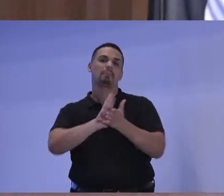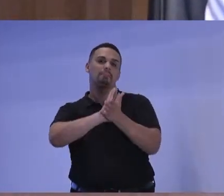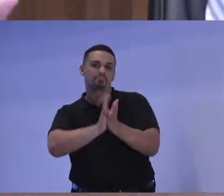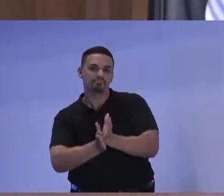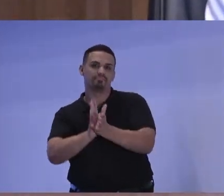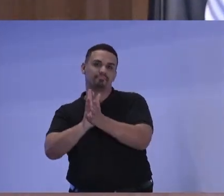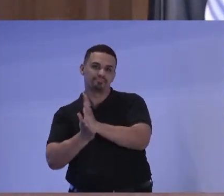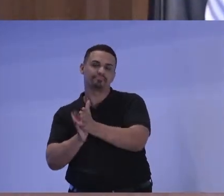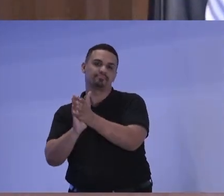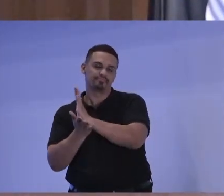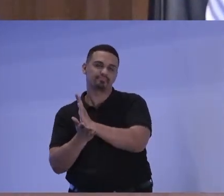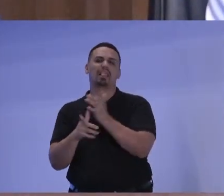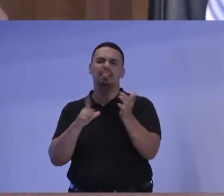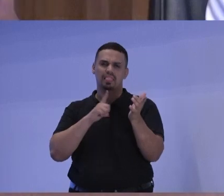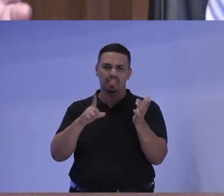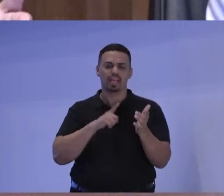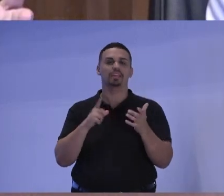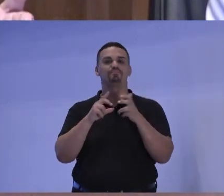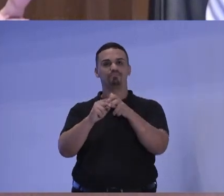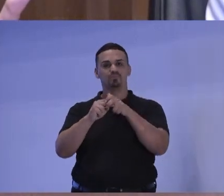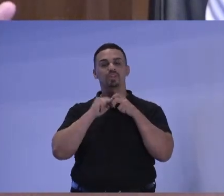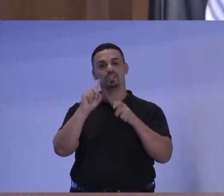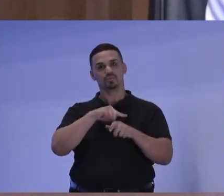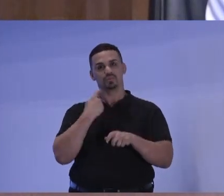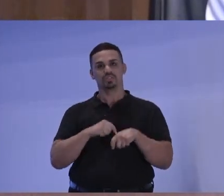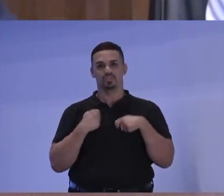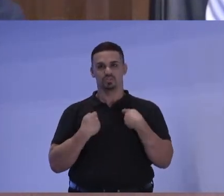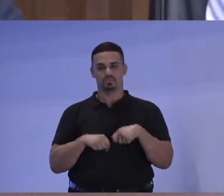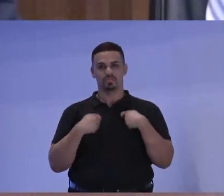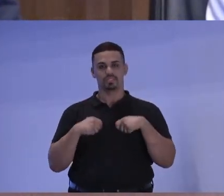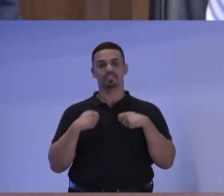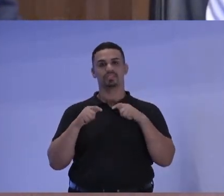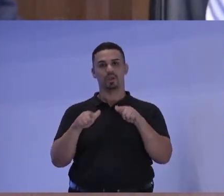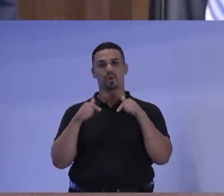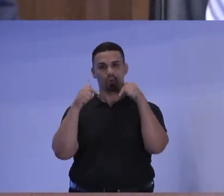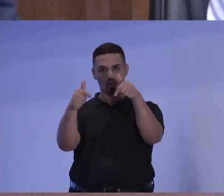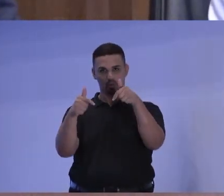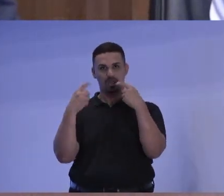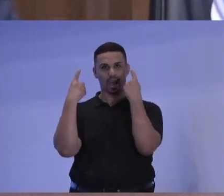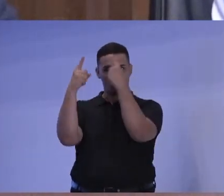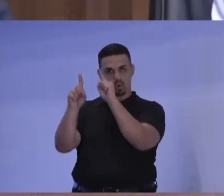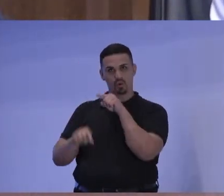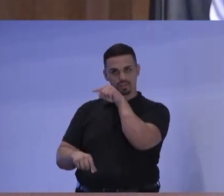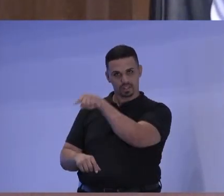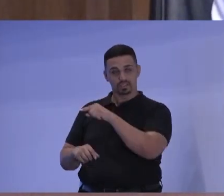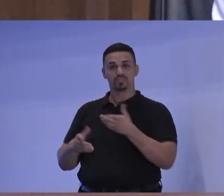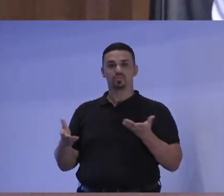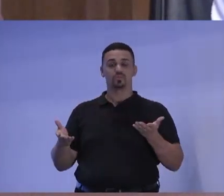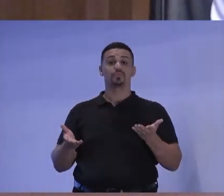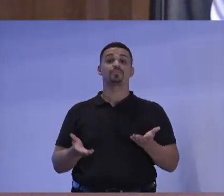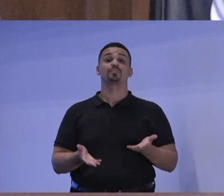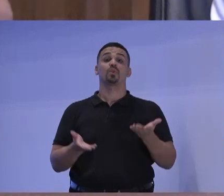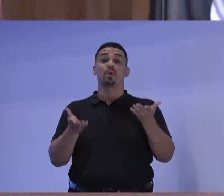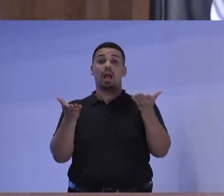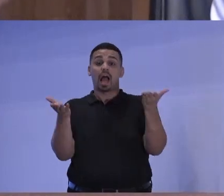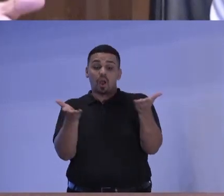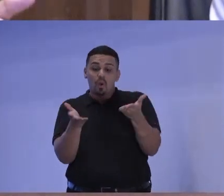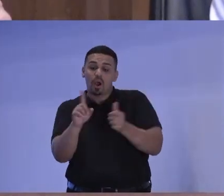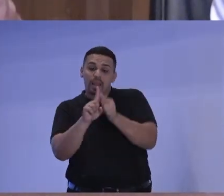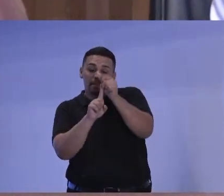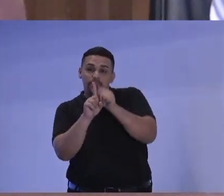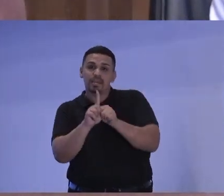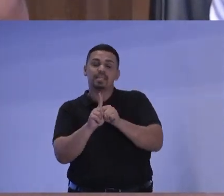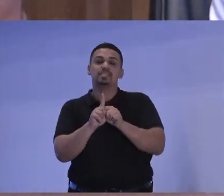tema é algo que é preciso que se combata. Passamos agora o Janeiro Roxo. Por isso, a ideia desse evento de hoje, também como um momento de reflexão